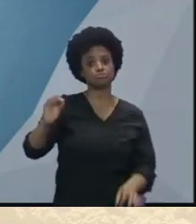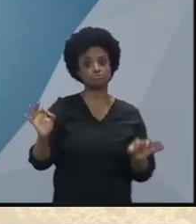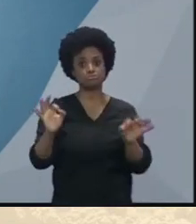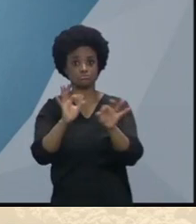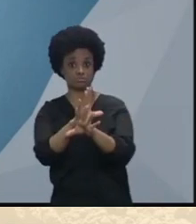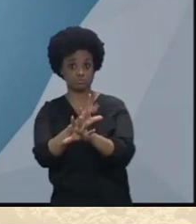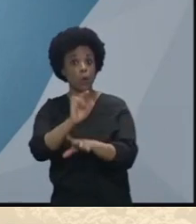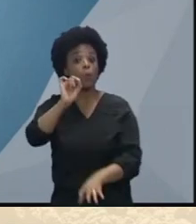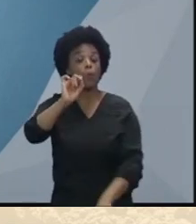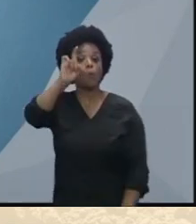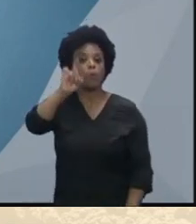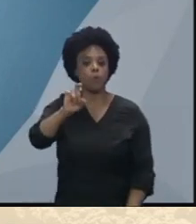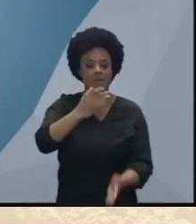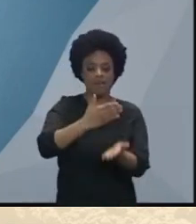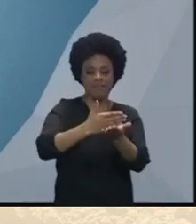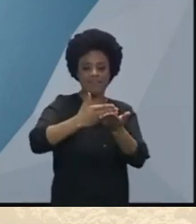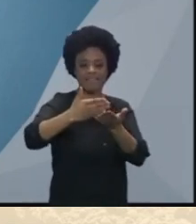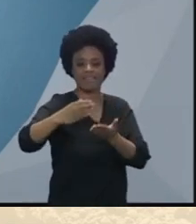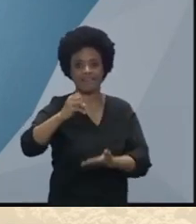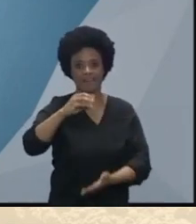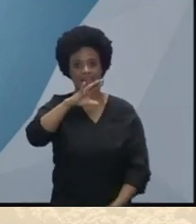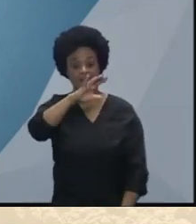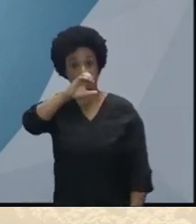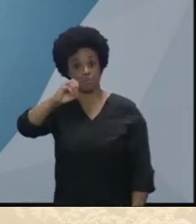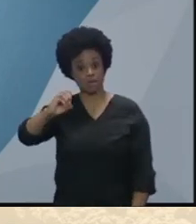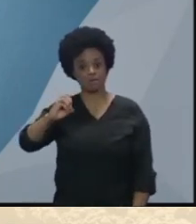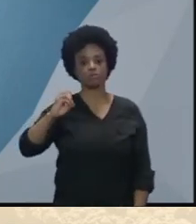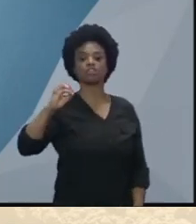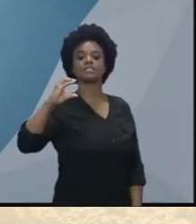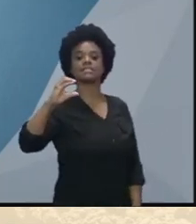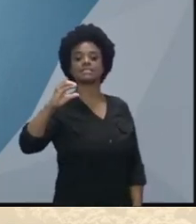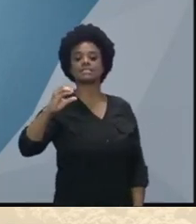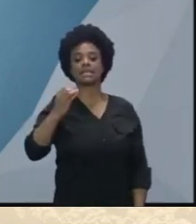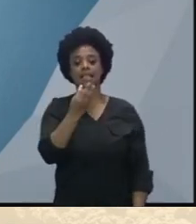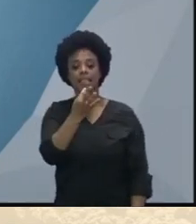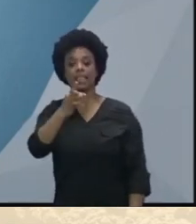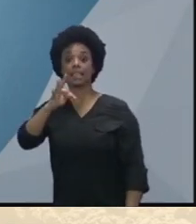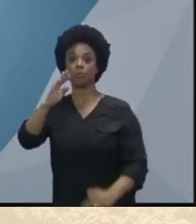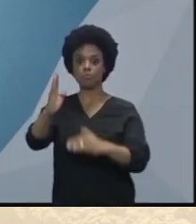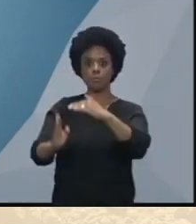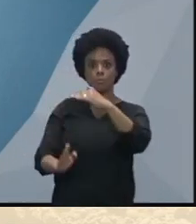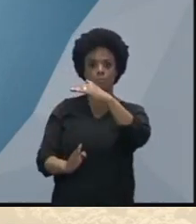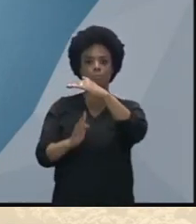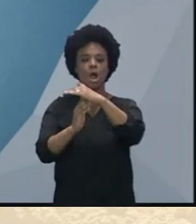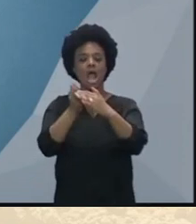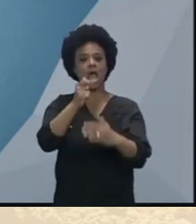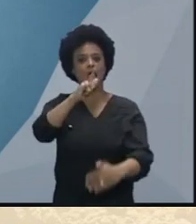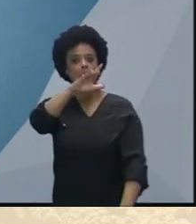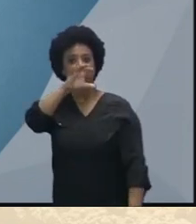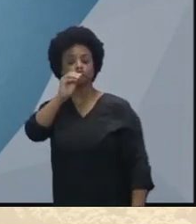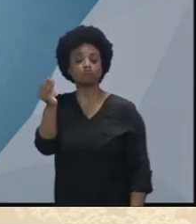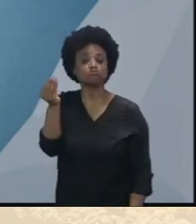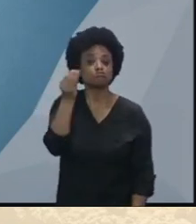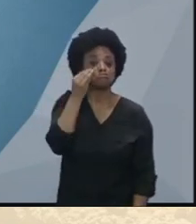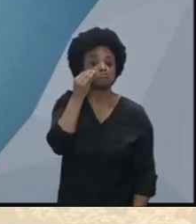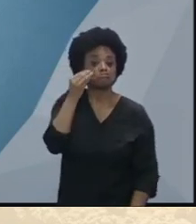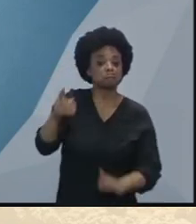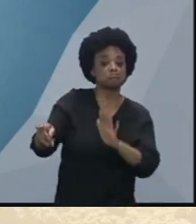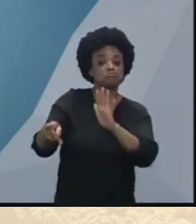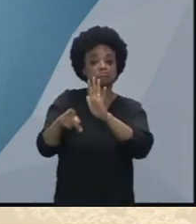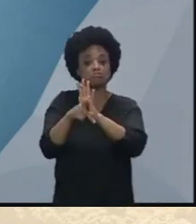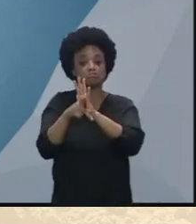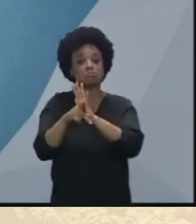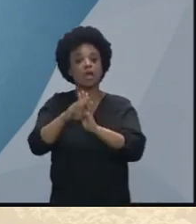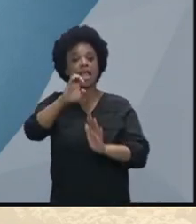sendo A, o início do carregamento, e C, a tensão máxima que a argila experimenta no ensaio edométrico.